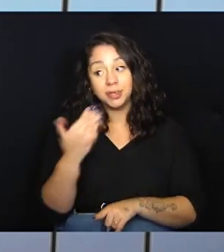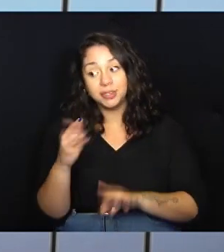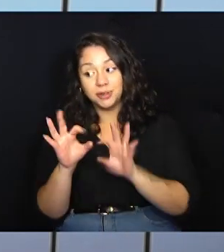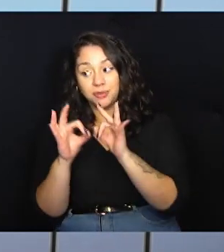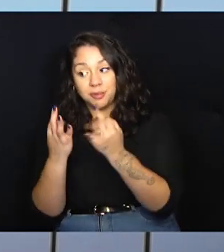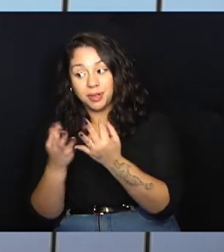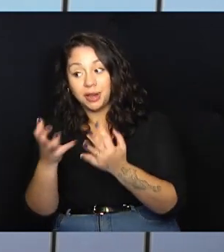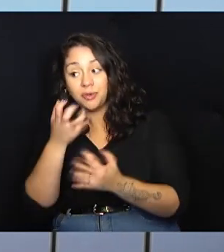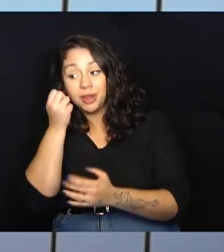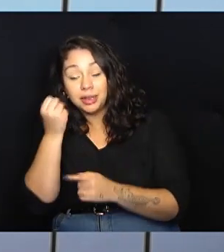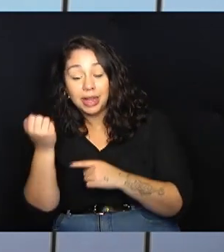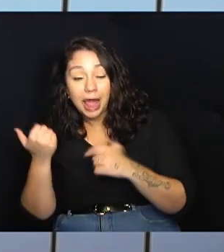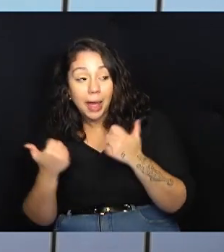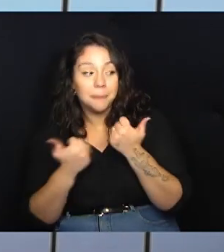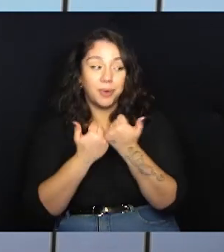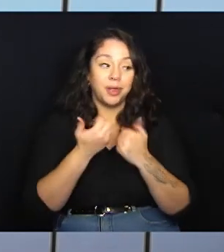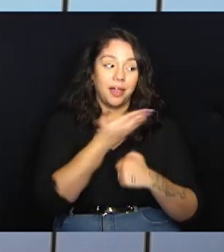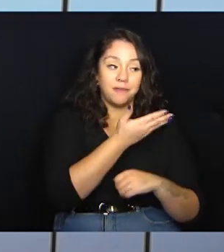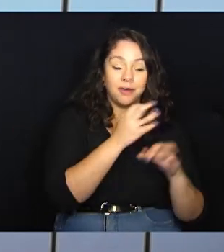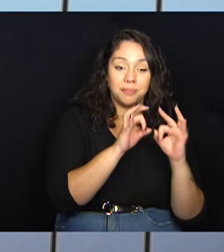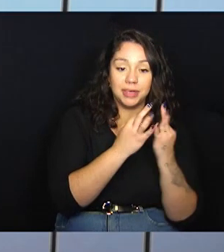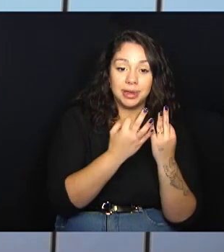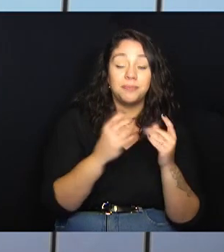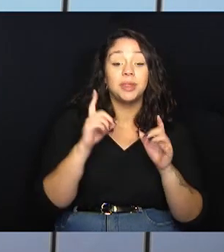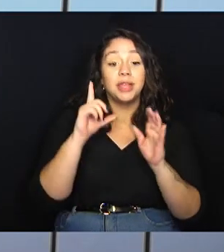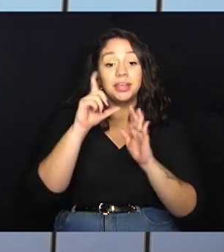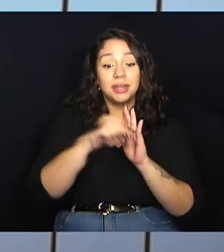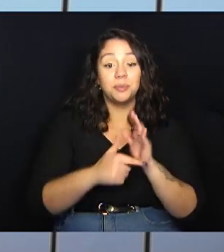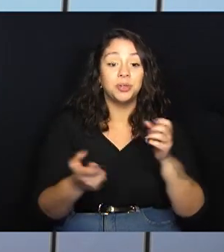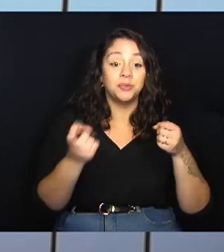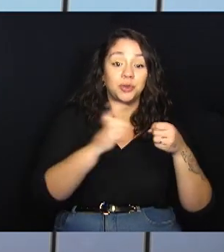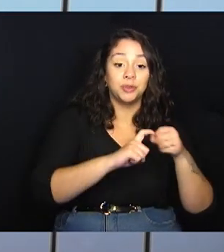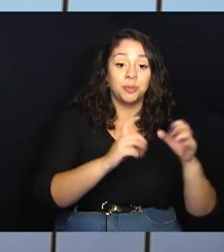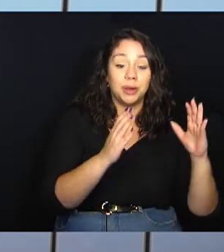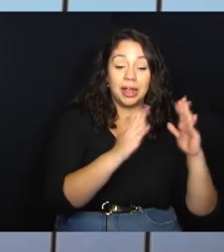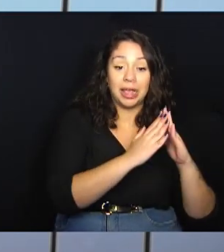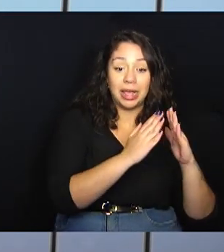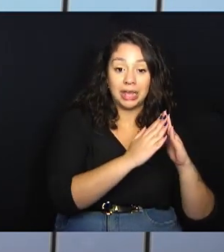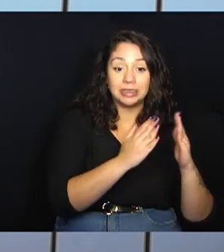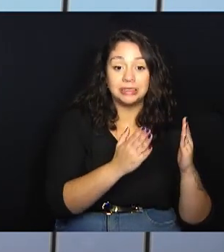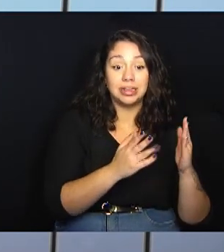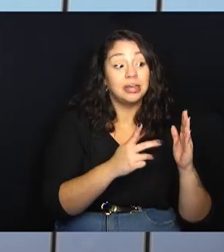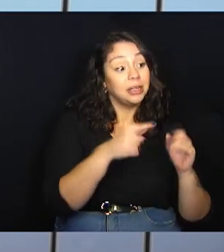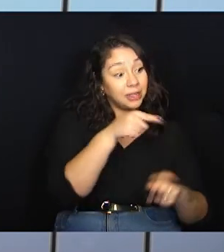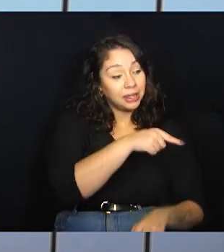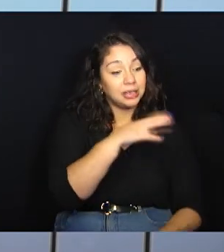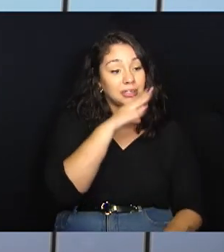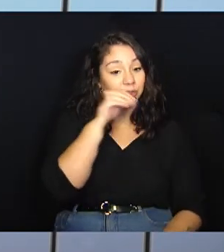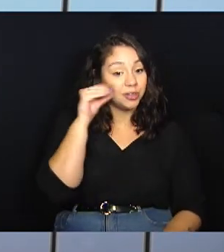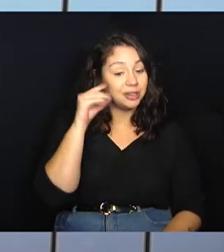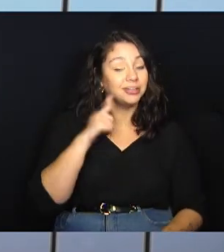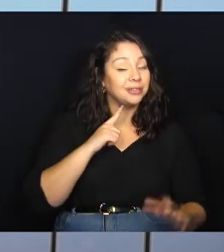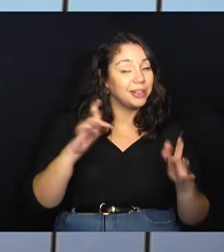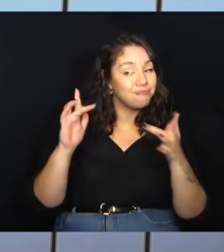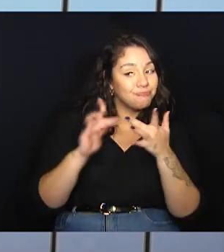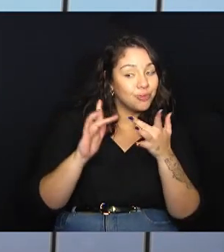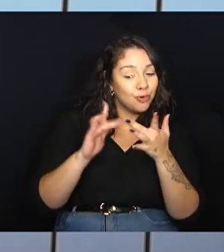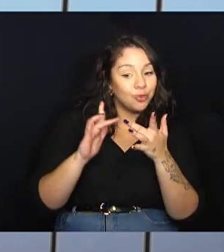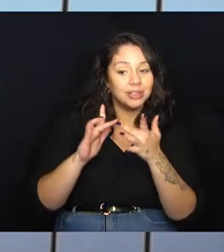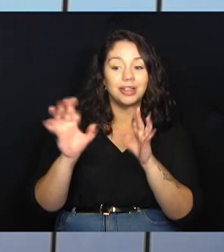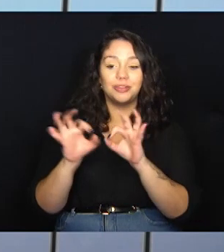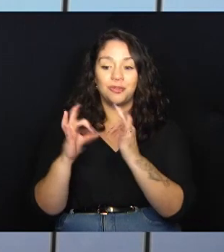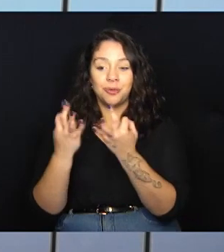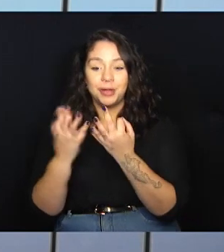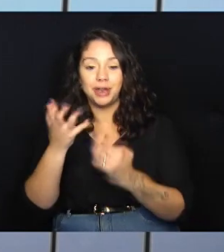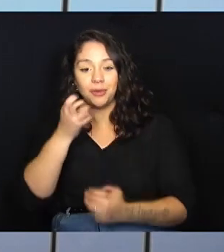a família dele. E depois, quando retornou para casa, esse próprio adolescente mantém contato com a família. Recentemente